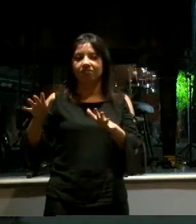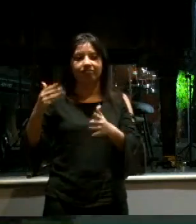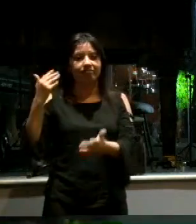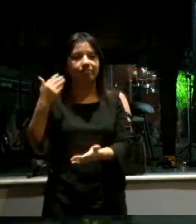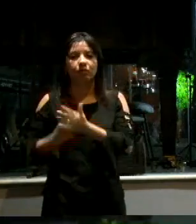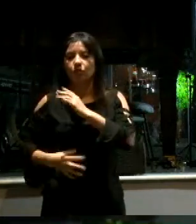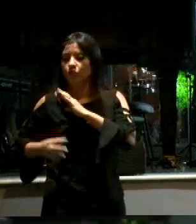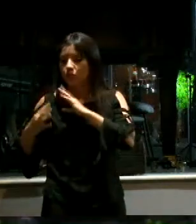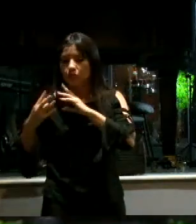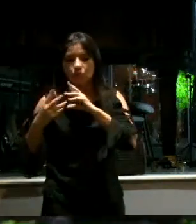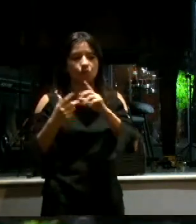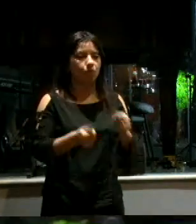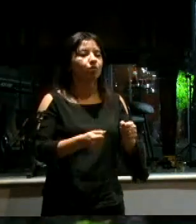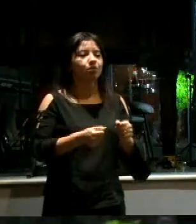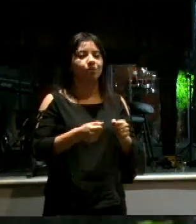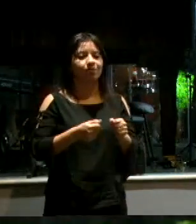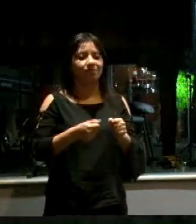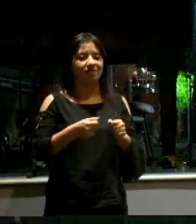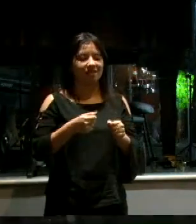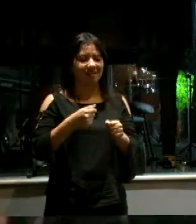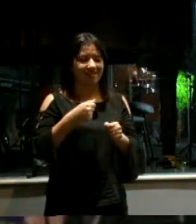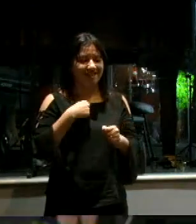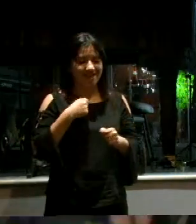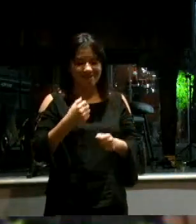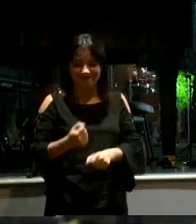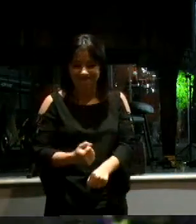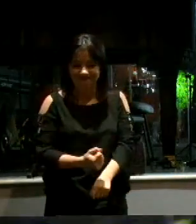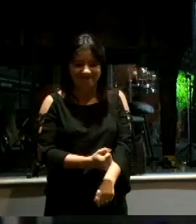Eu saí dali cheio do gás.